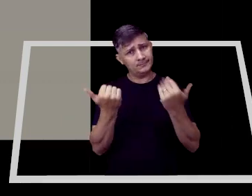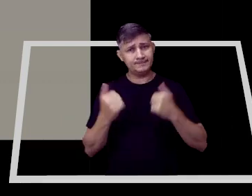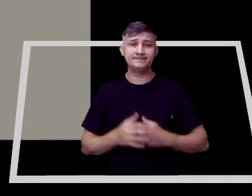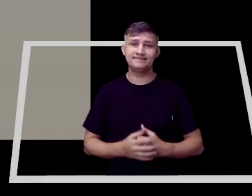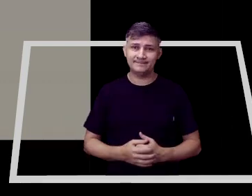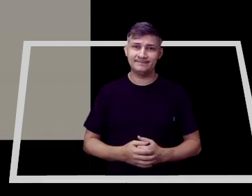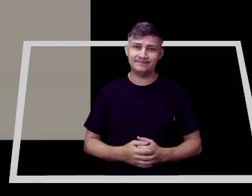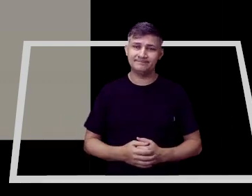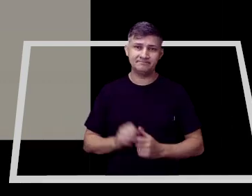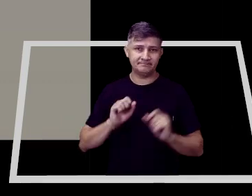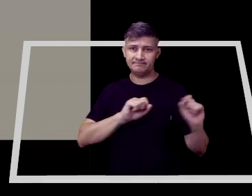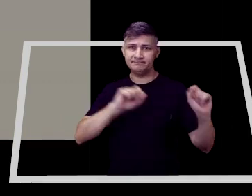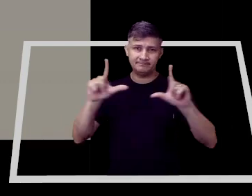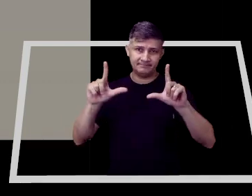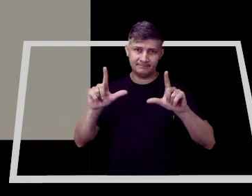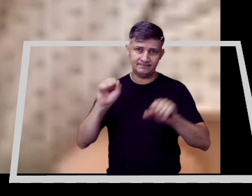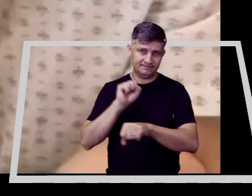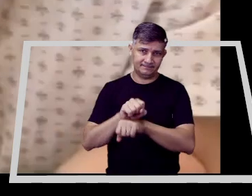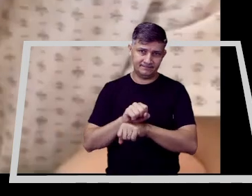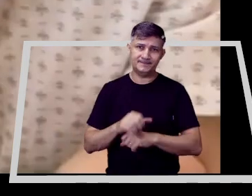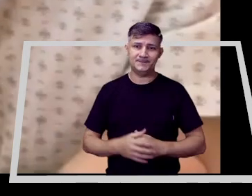Vou parar de compartilhar, então, aqui.